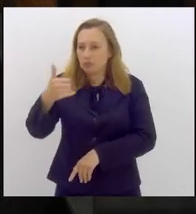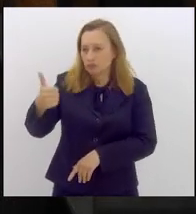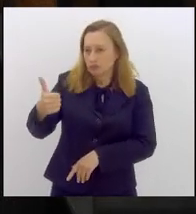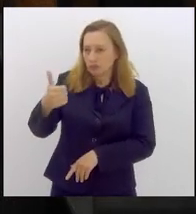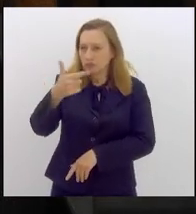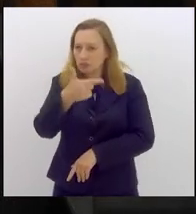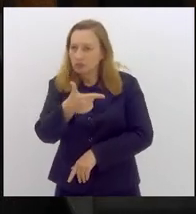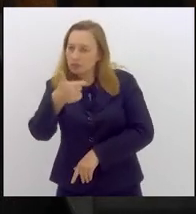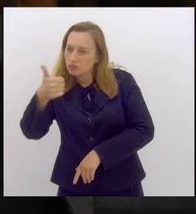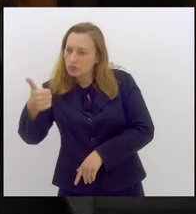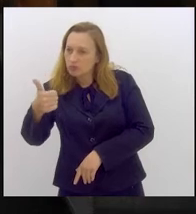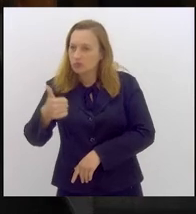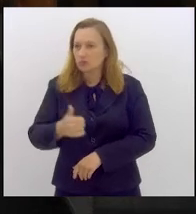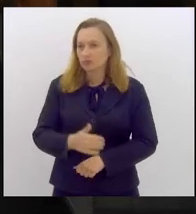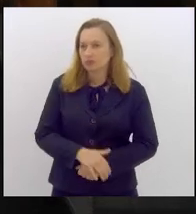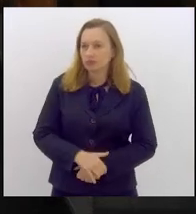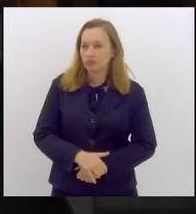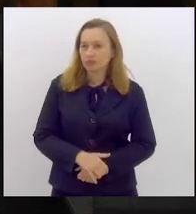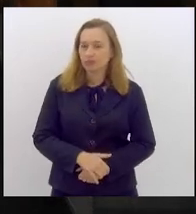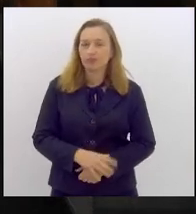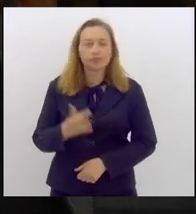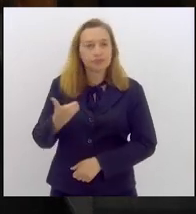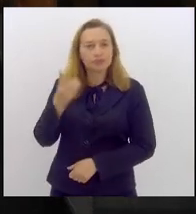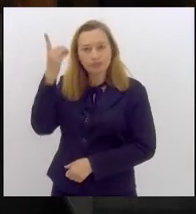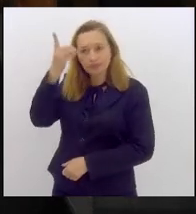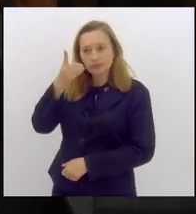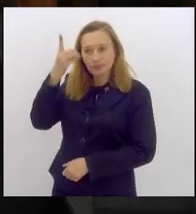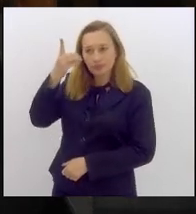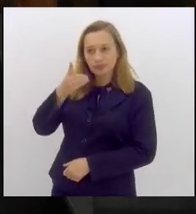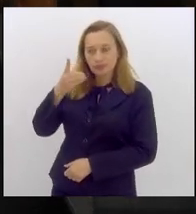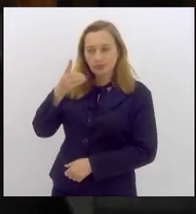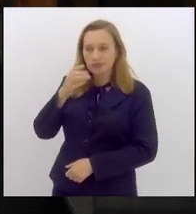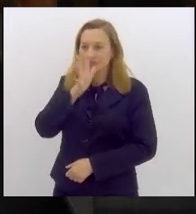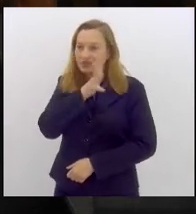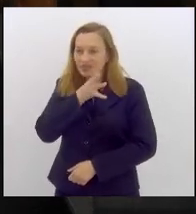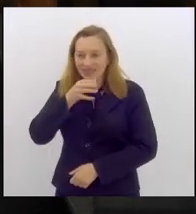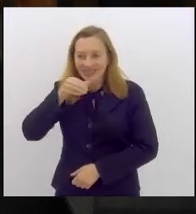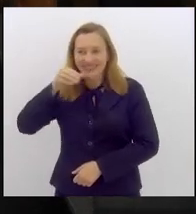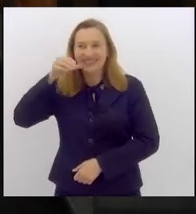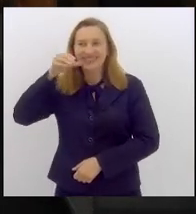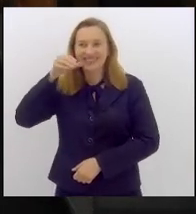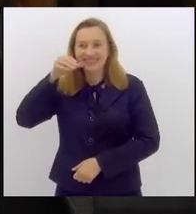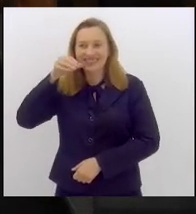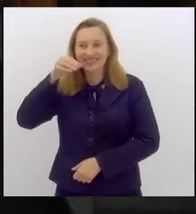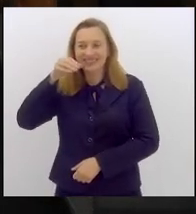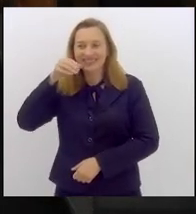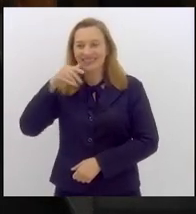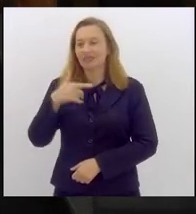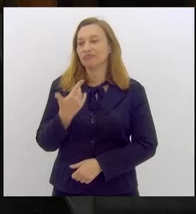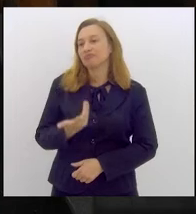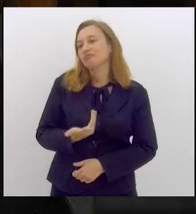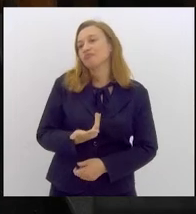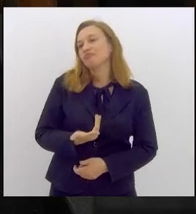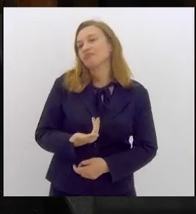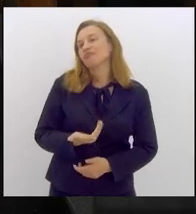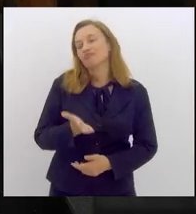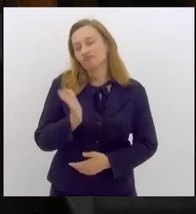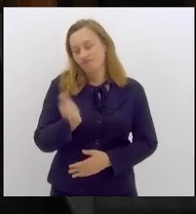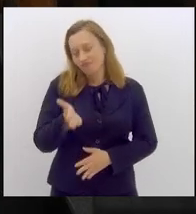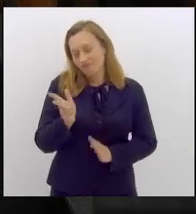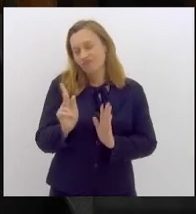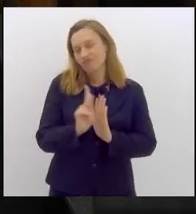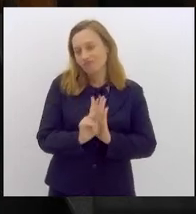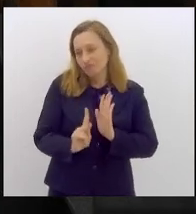de 2021, da deputada Célia Jordão. Um projeto que foi já